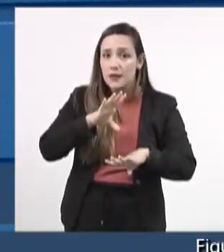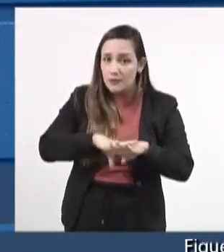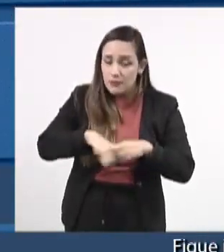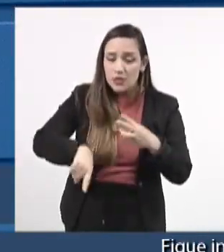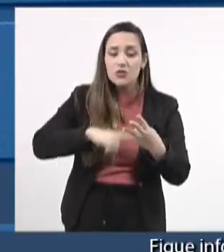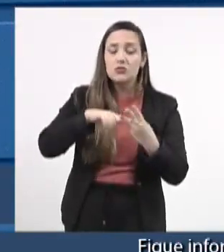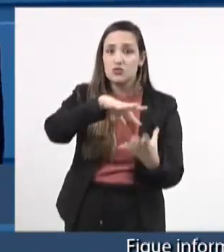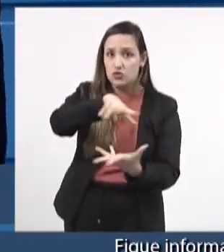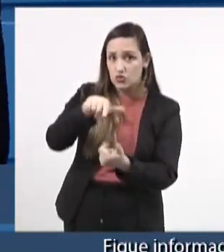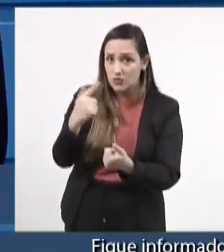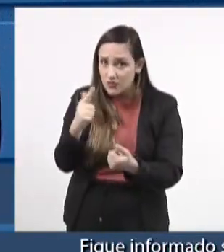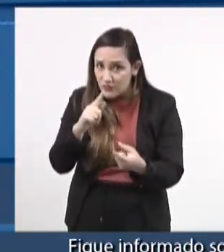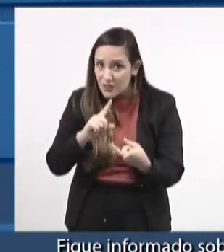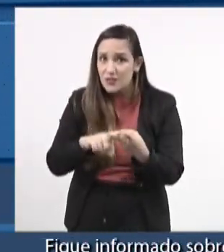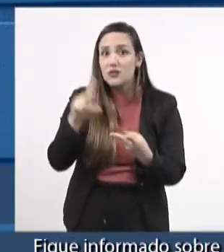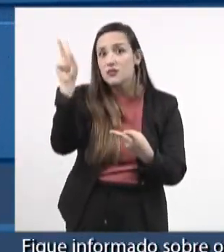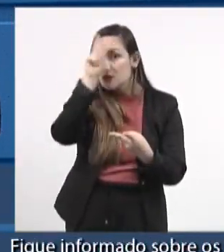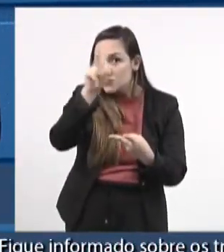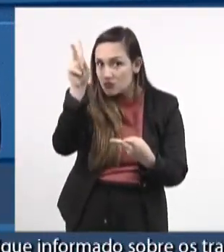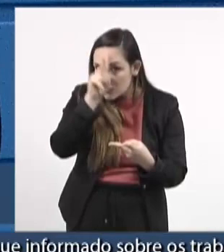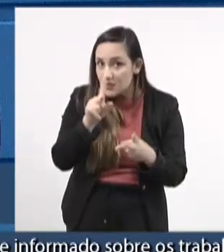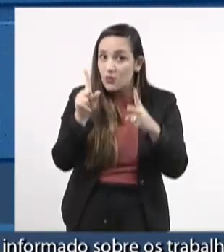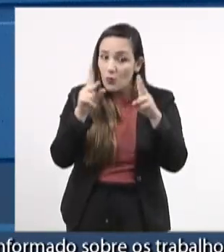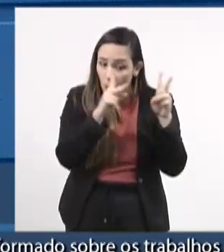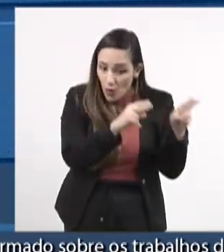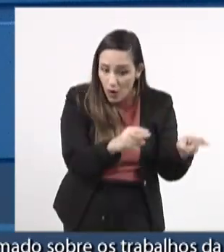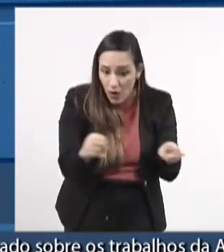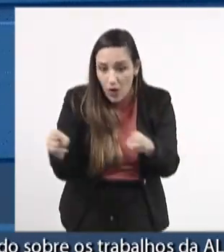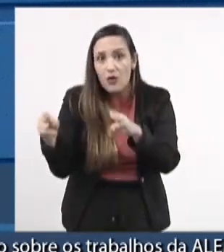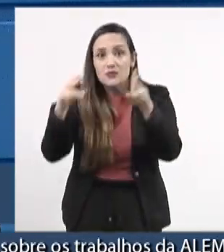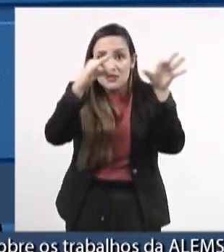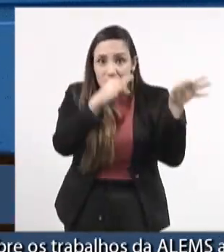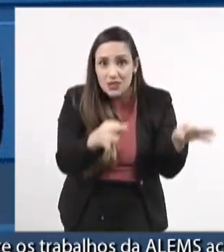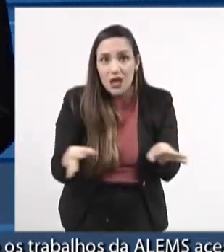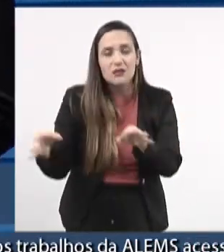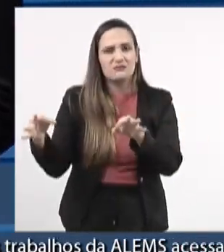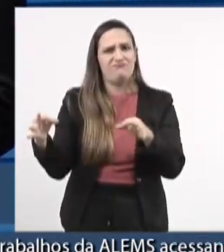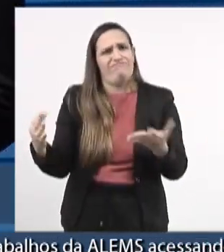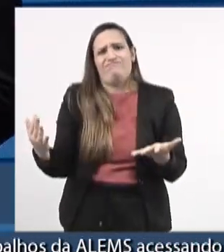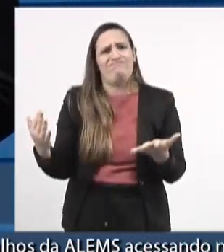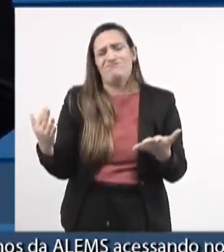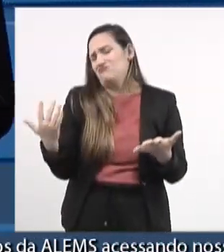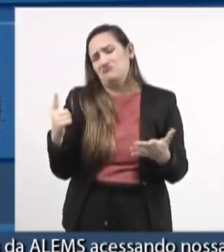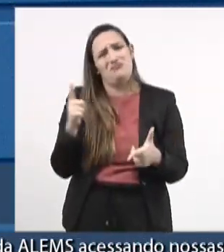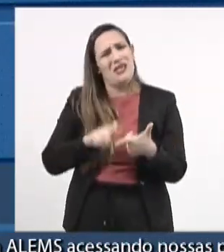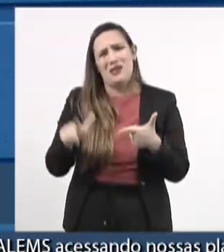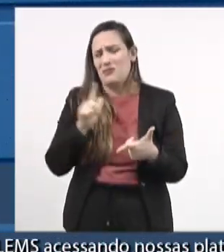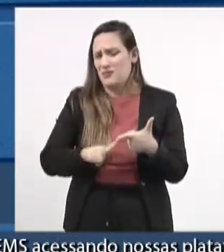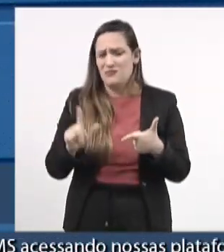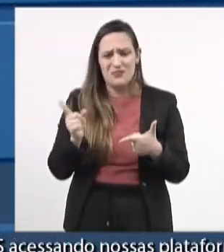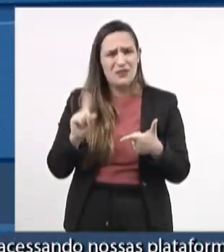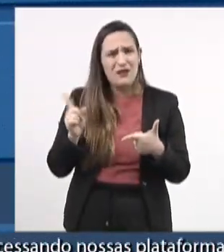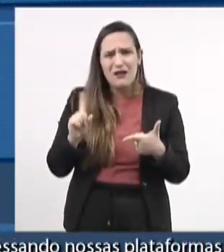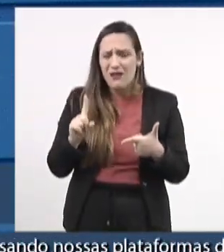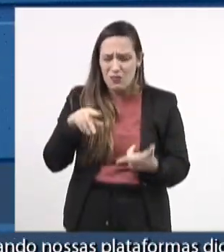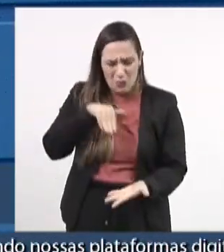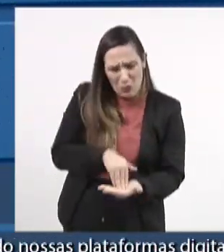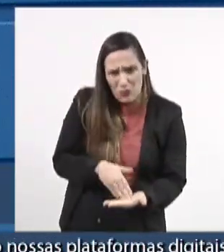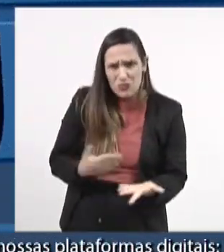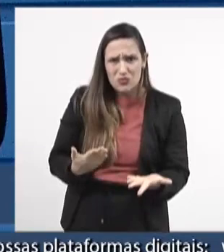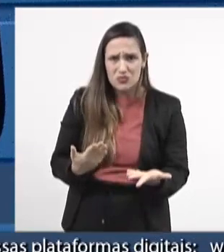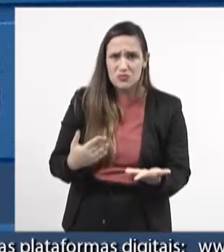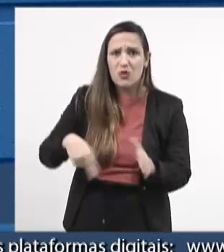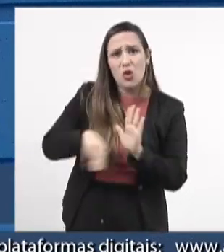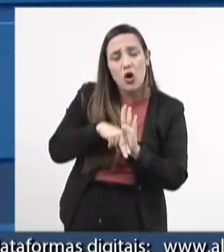matemática, geografia, história, da forma correta, nós não estivéssemos nessas péssimas colocações, não é